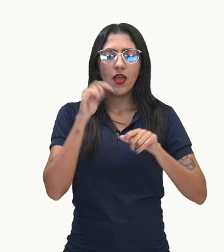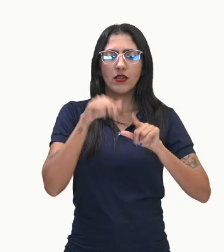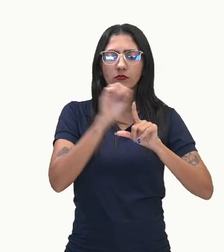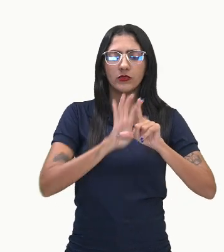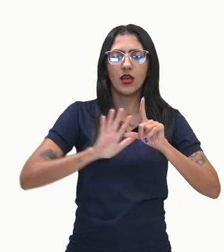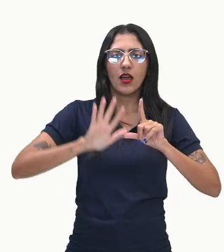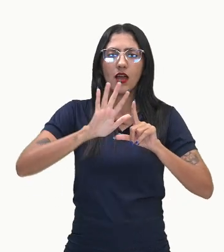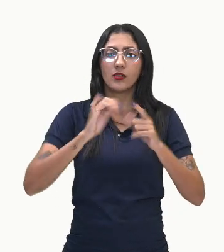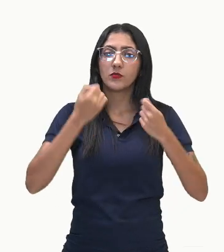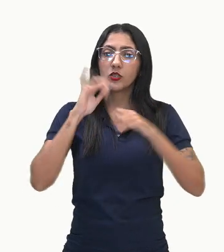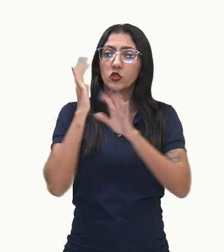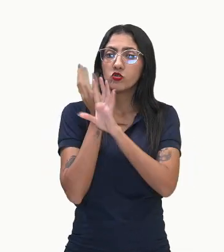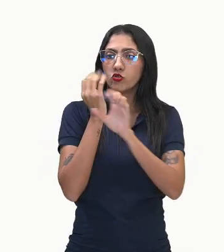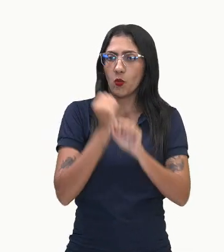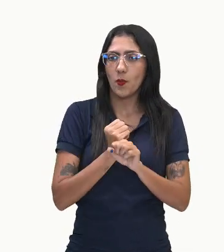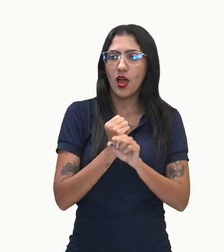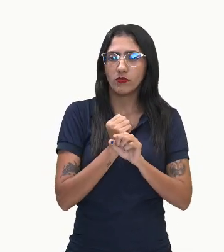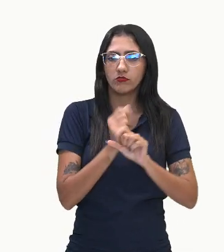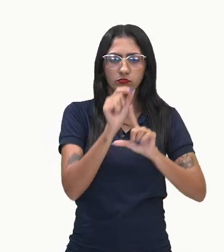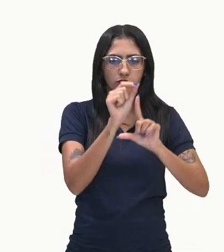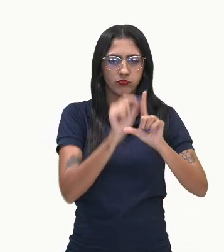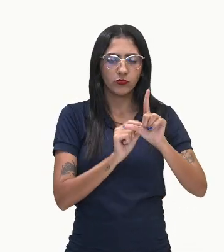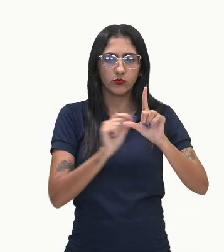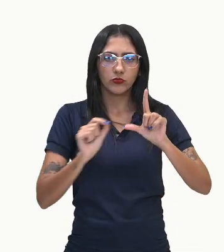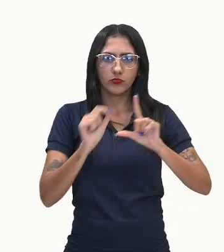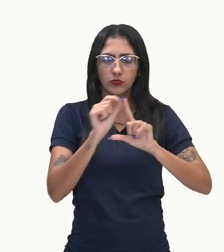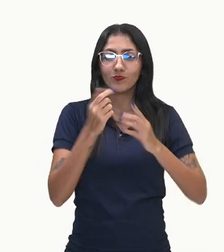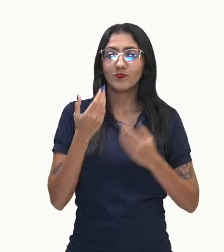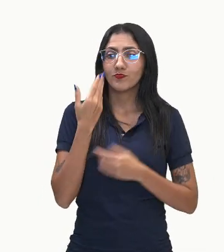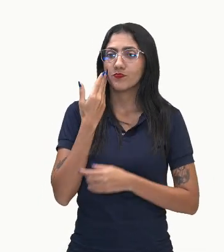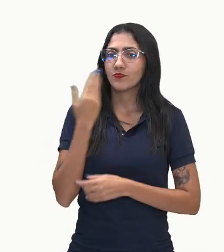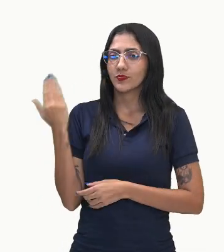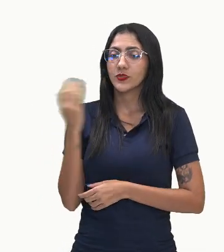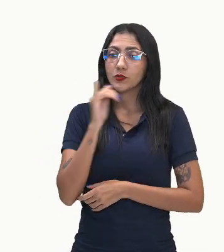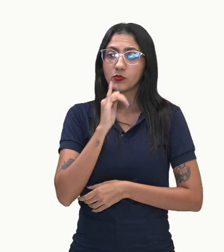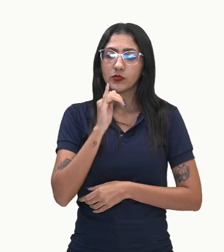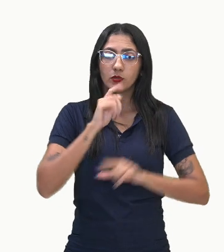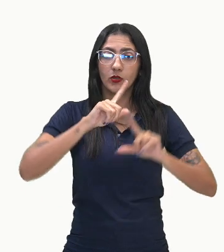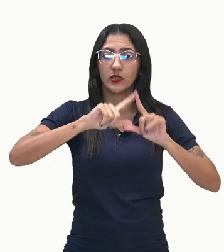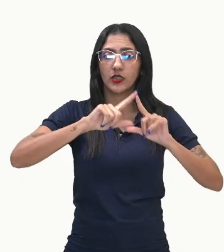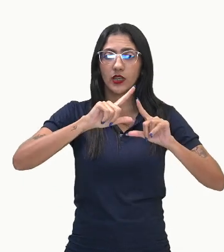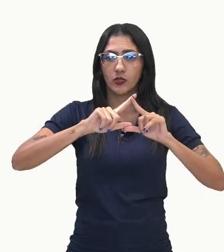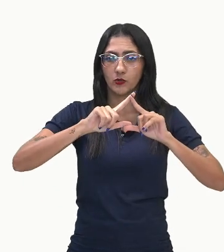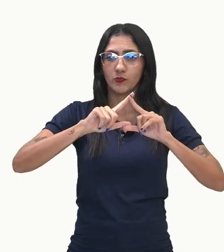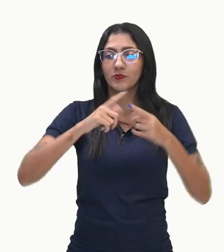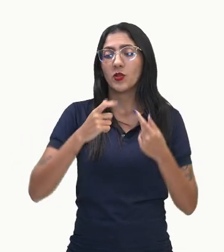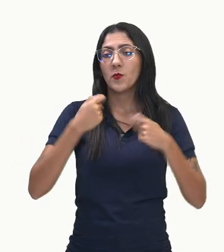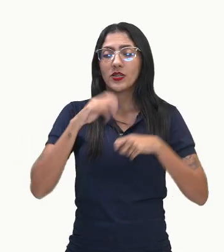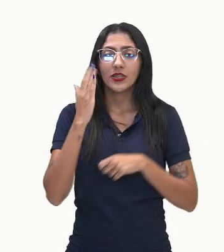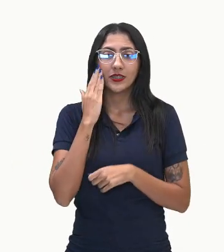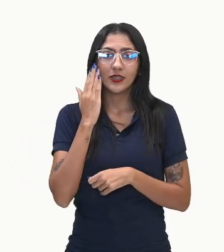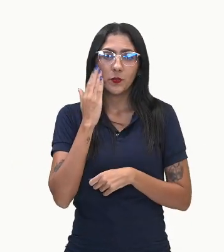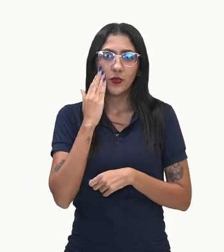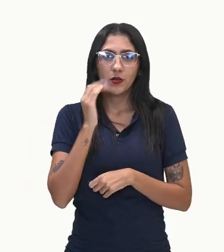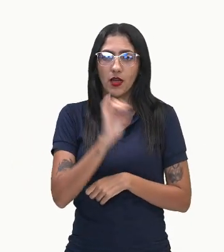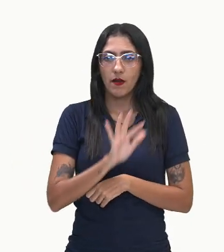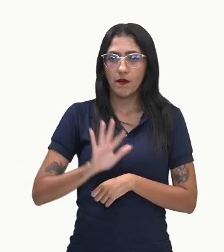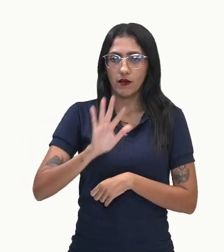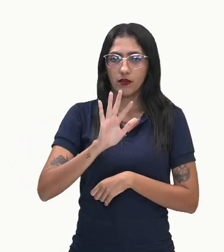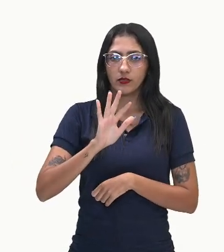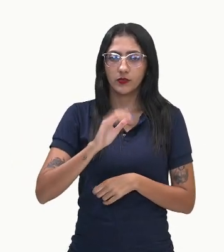eu vou somar todos os lados. Nesse exemplo aqui, eu tenho um triângulo e eu quero determinar o perímetro. Então, eu vou